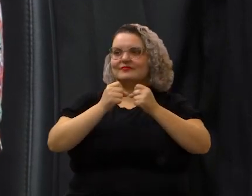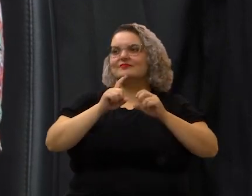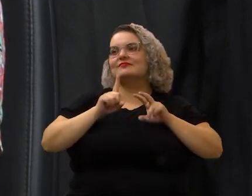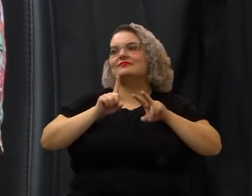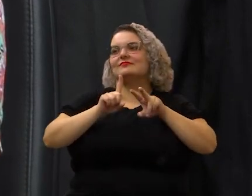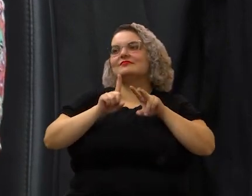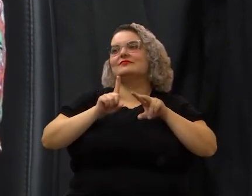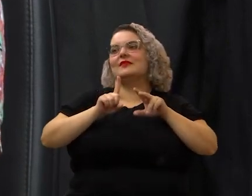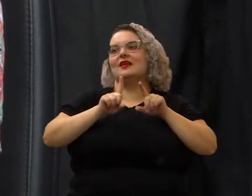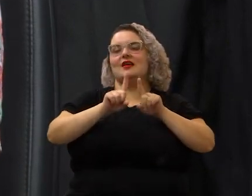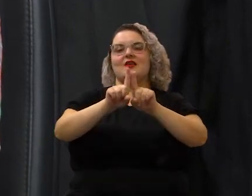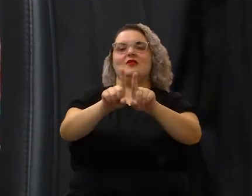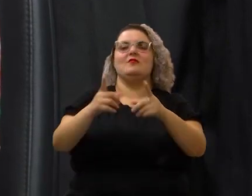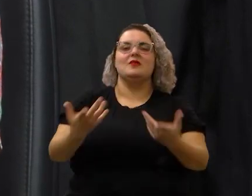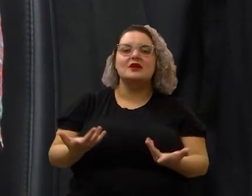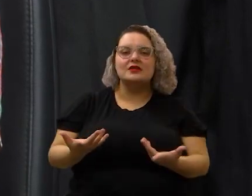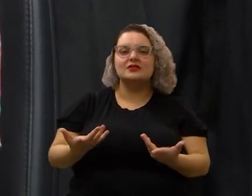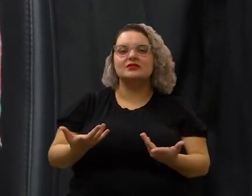são companhia,